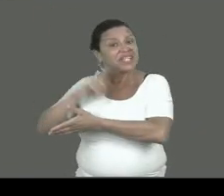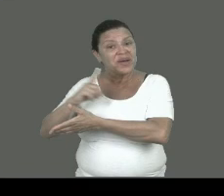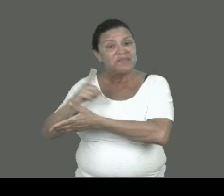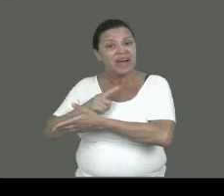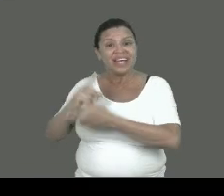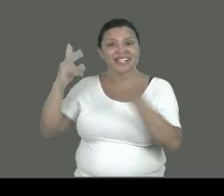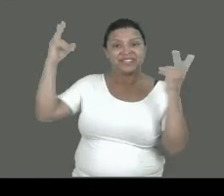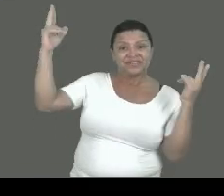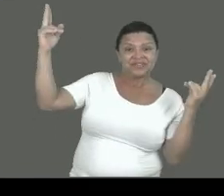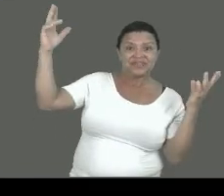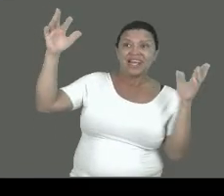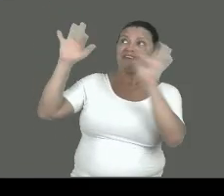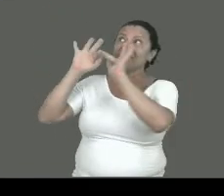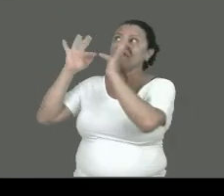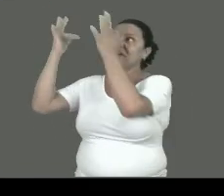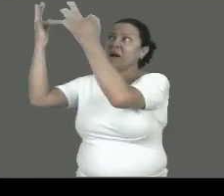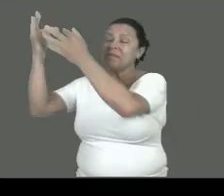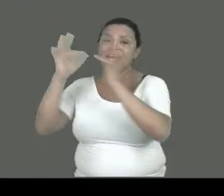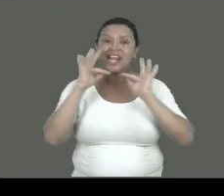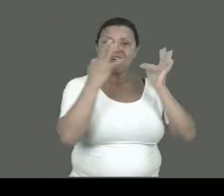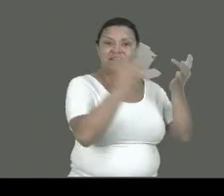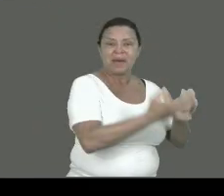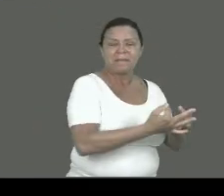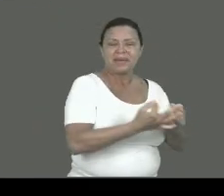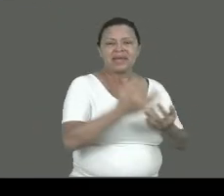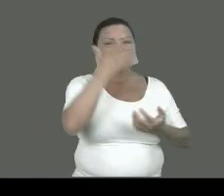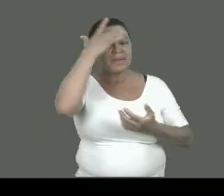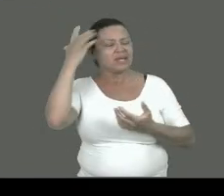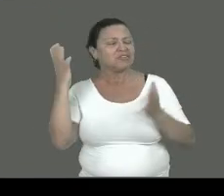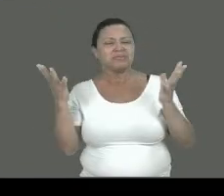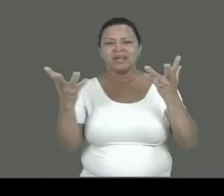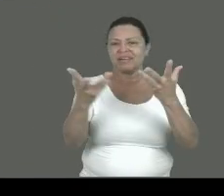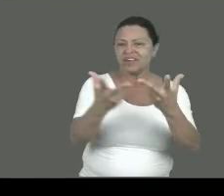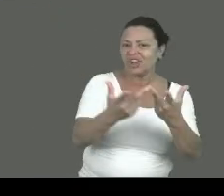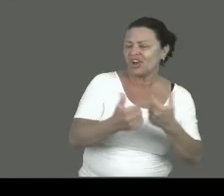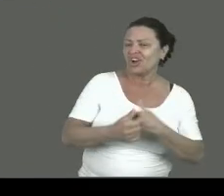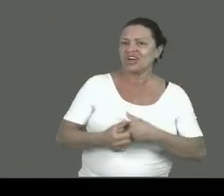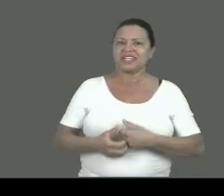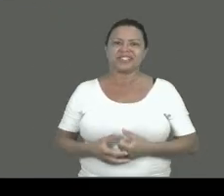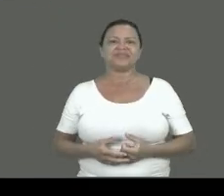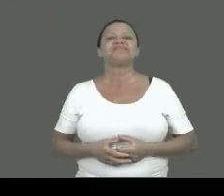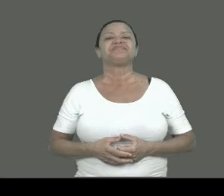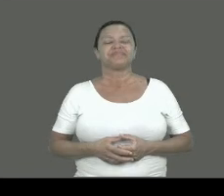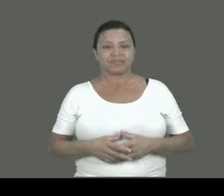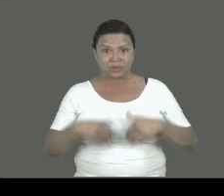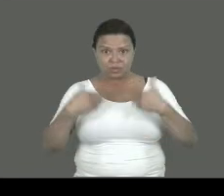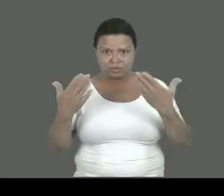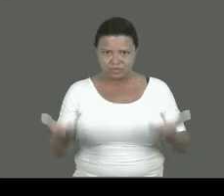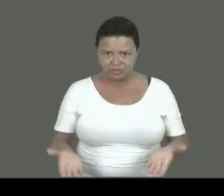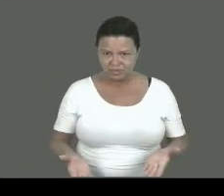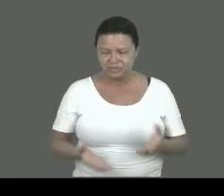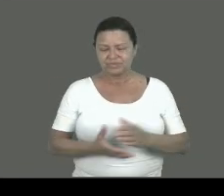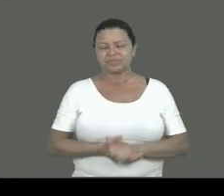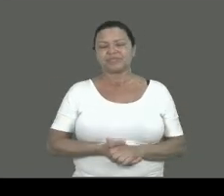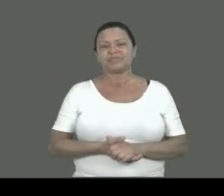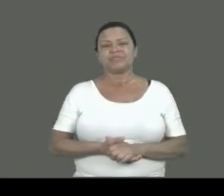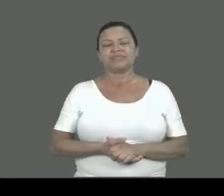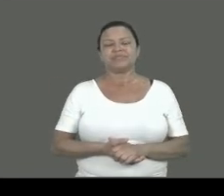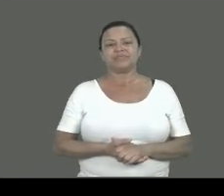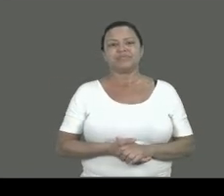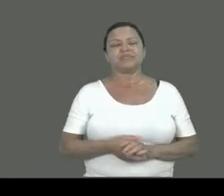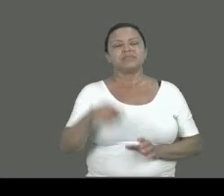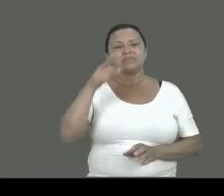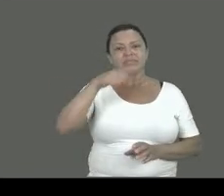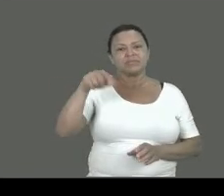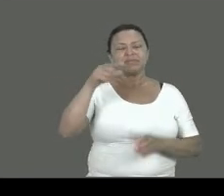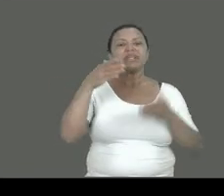outros queridos que já se foram na sua frente. Enquanto aqueles para os quais